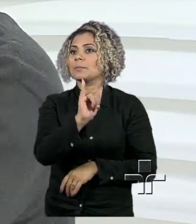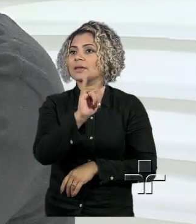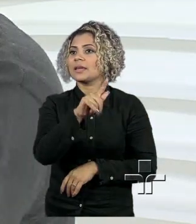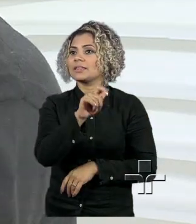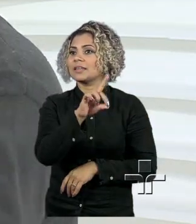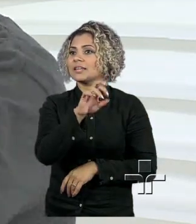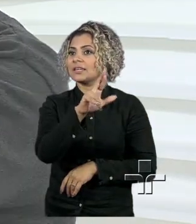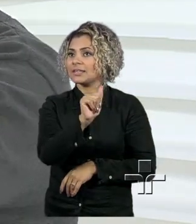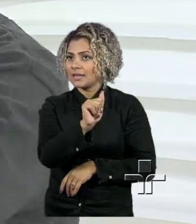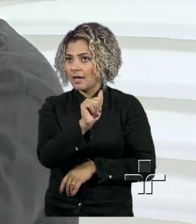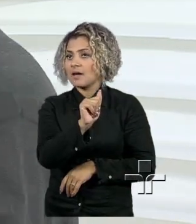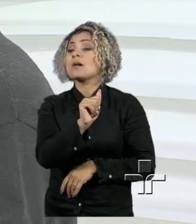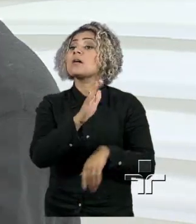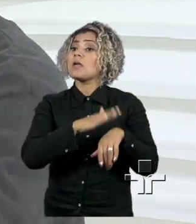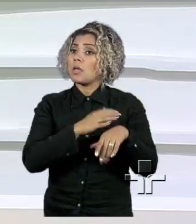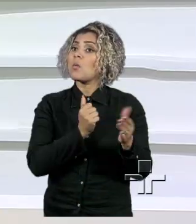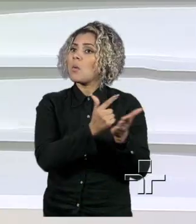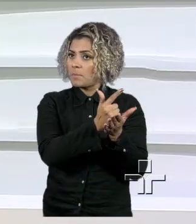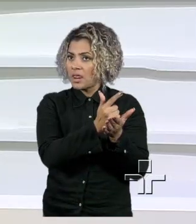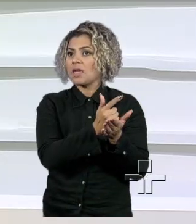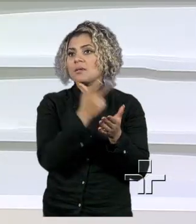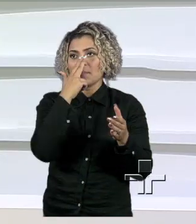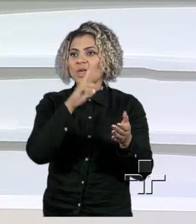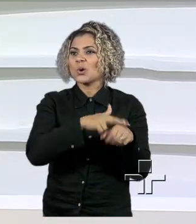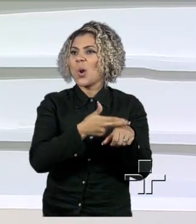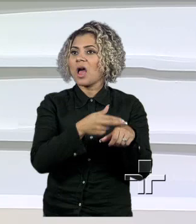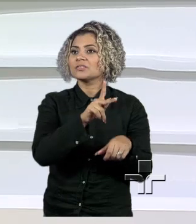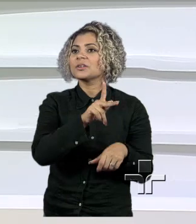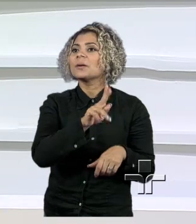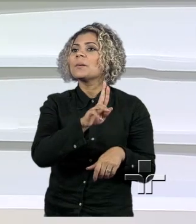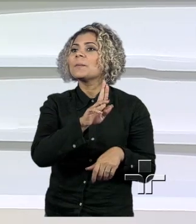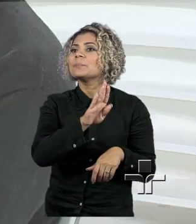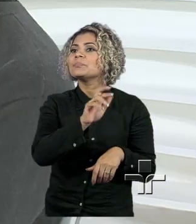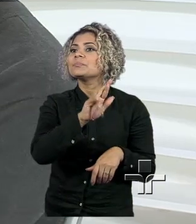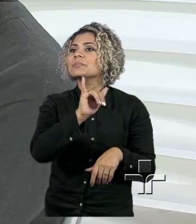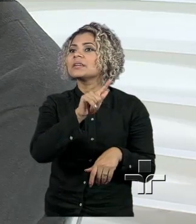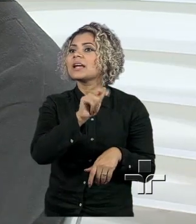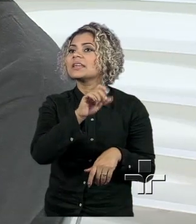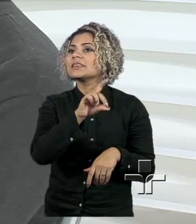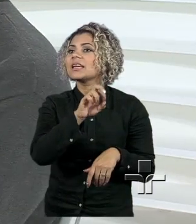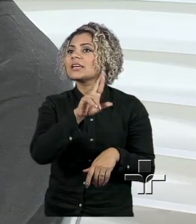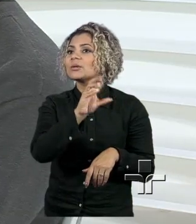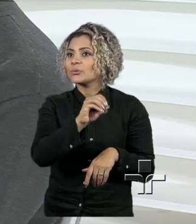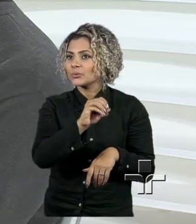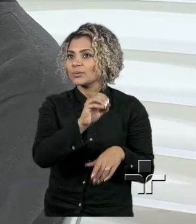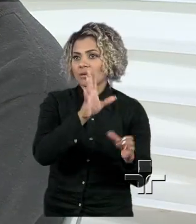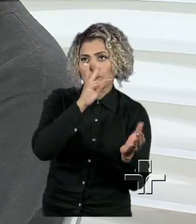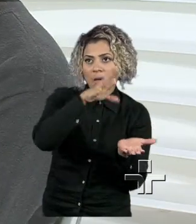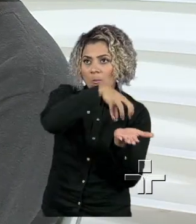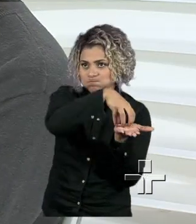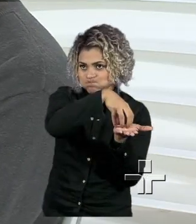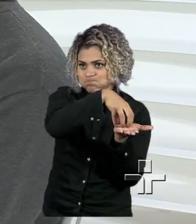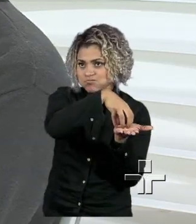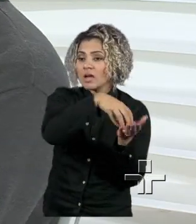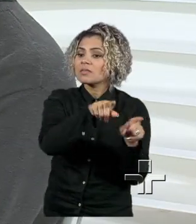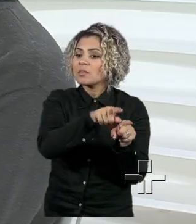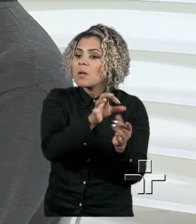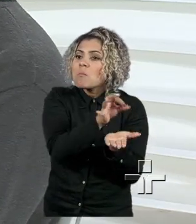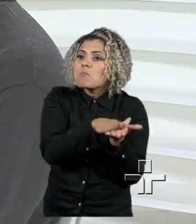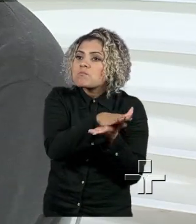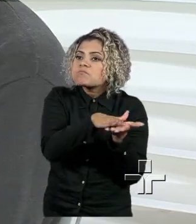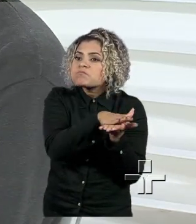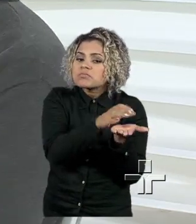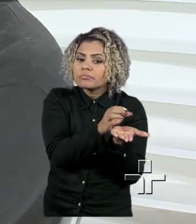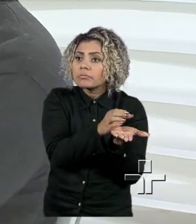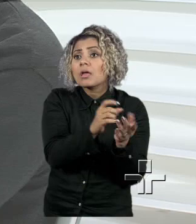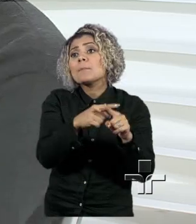30 anos, já é uma árvore frondosa, com raízes profundas. Então, tudo que uma empresa pequena precisa é de ser bem cuidada. E eu